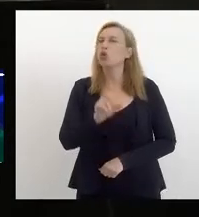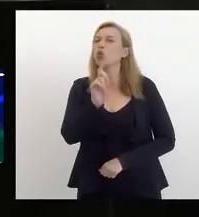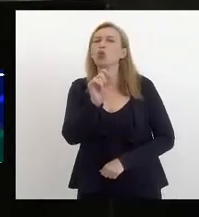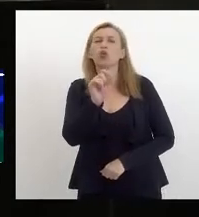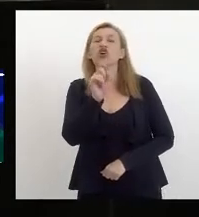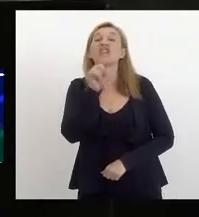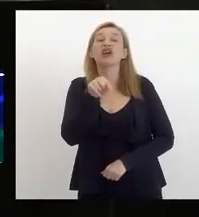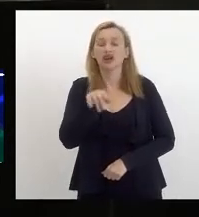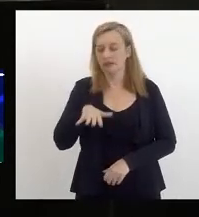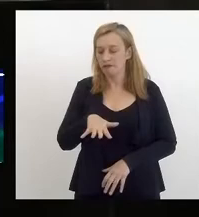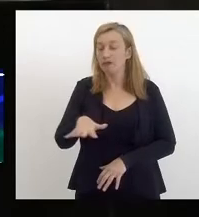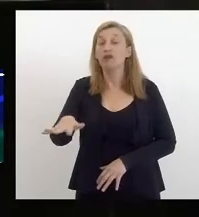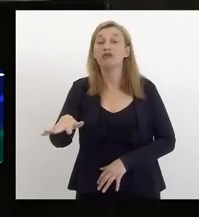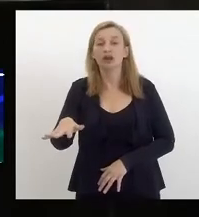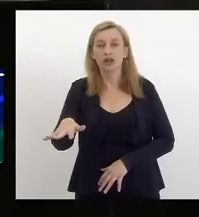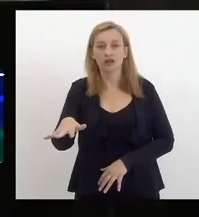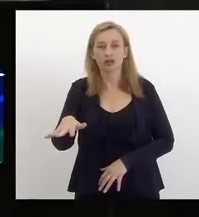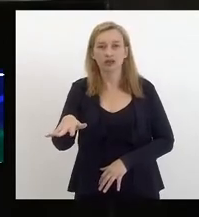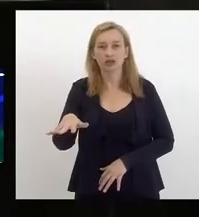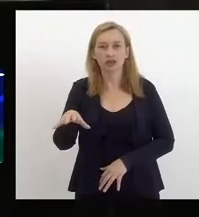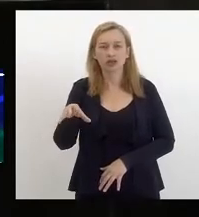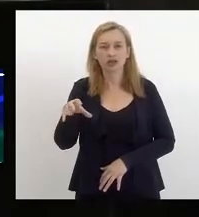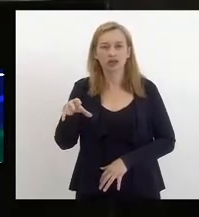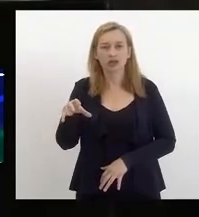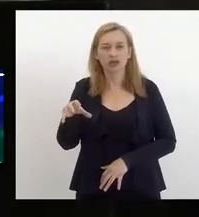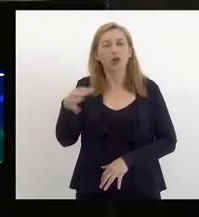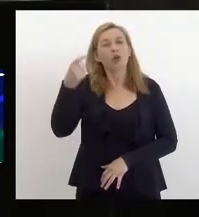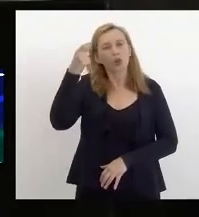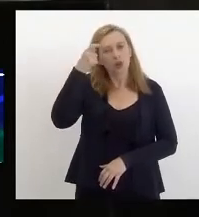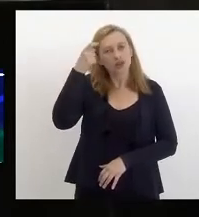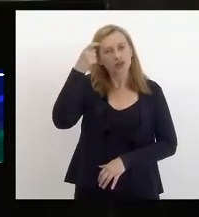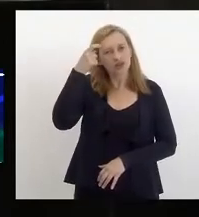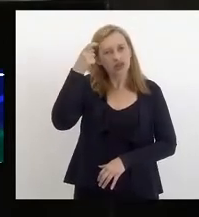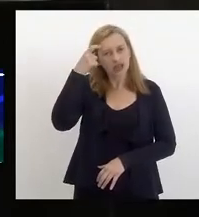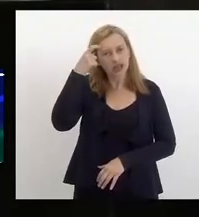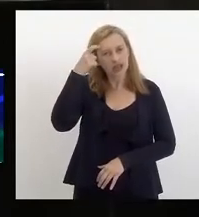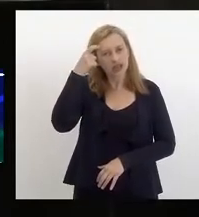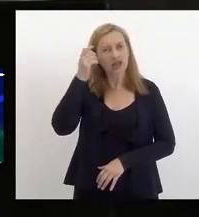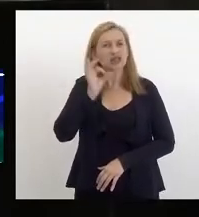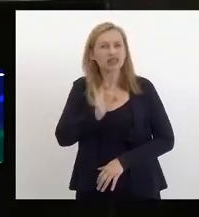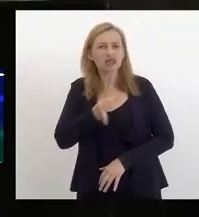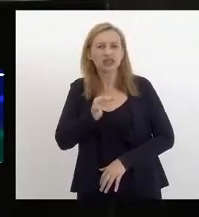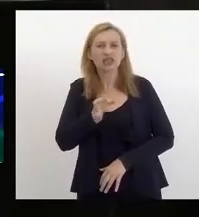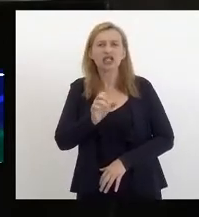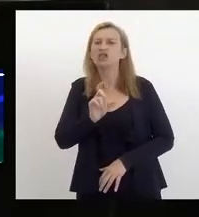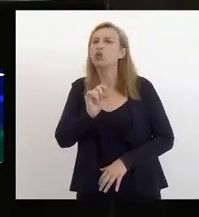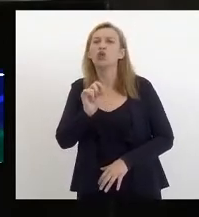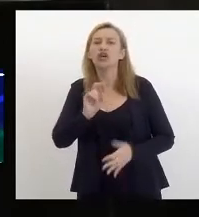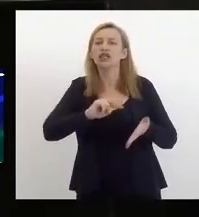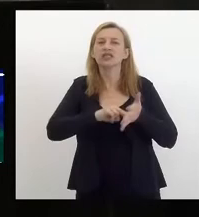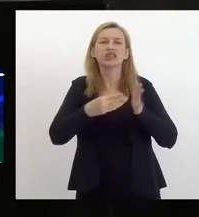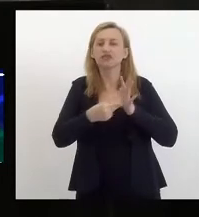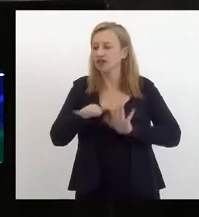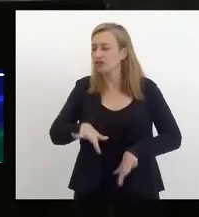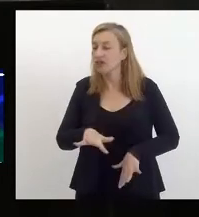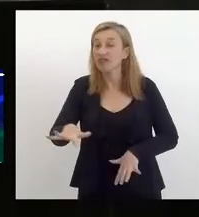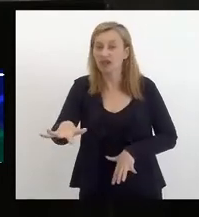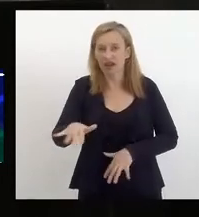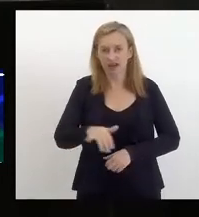que é esse território e essas concepções sempre serão sempre muito frequentemente